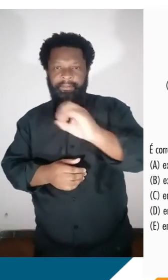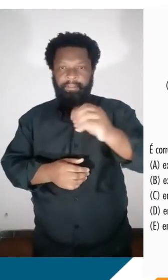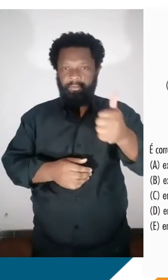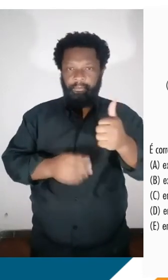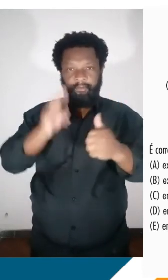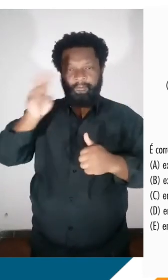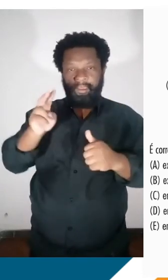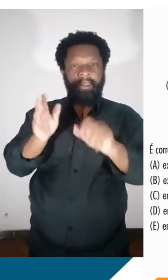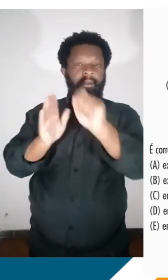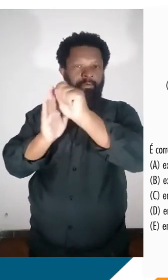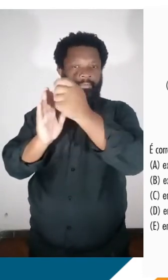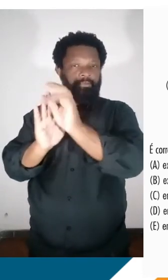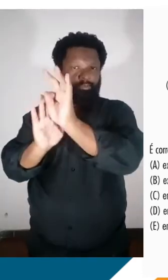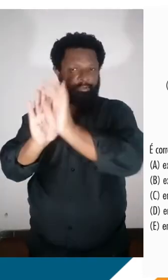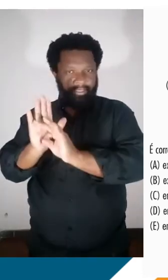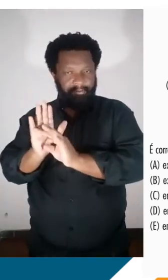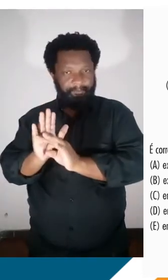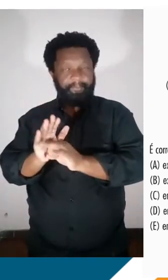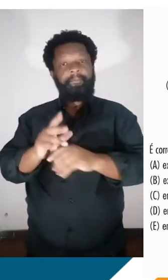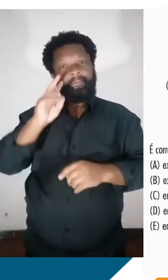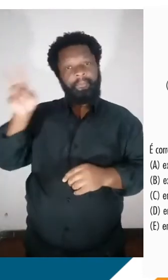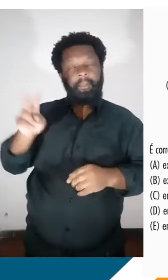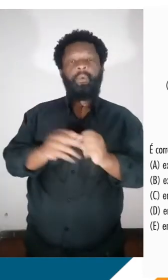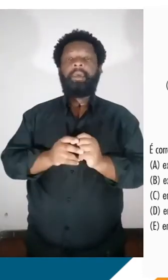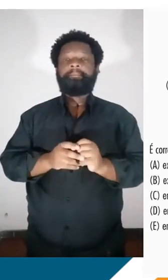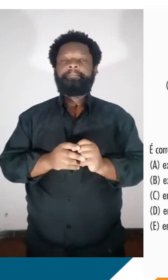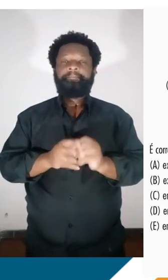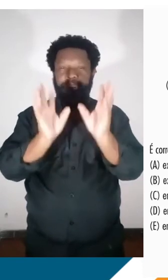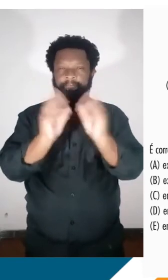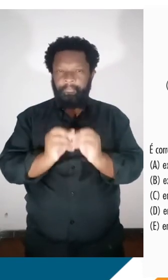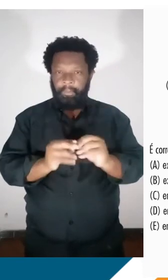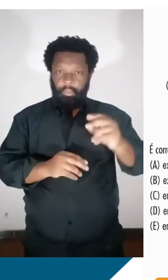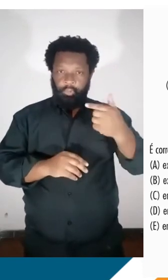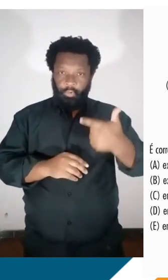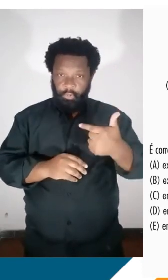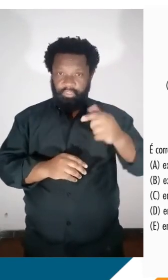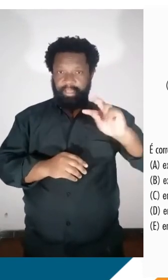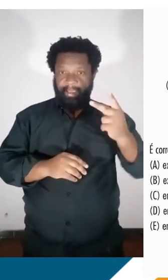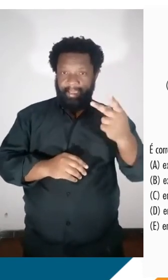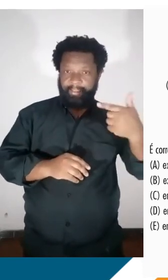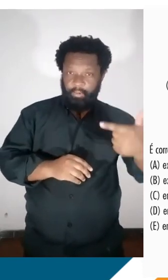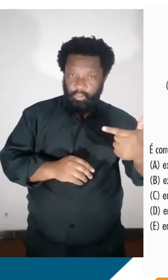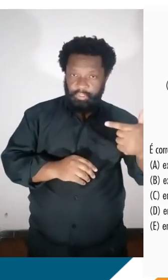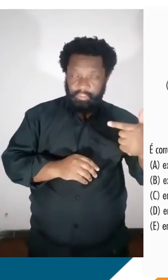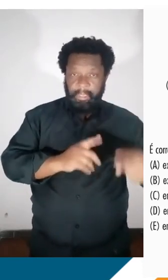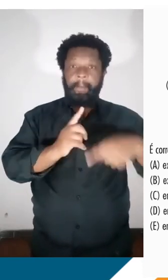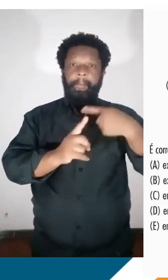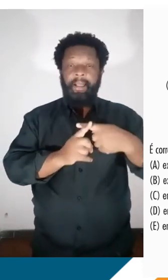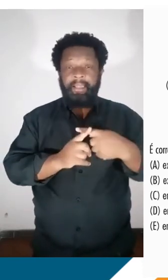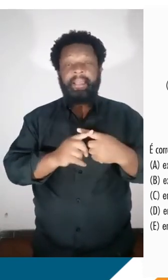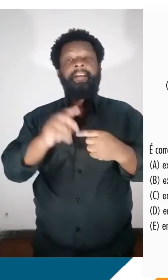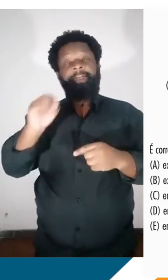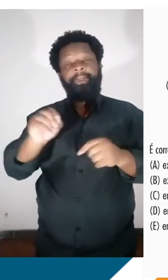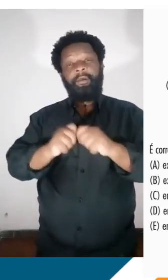seguinte: considere a reação a seguir, em que 2H2 reage com O2, formando 2H2O.